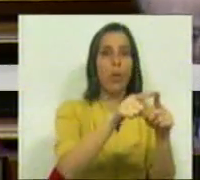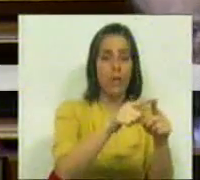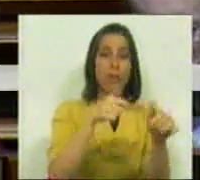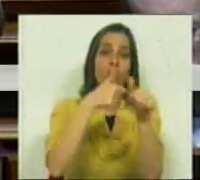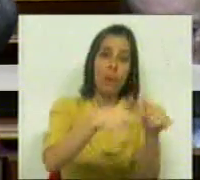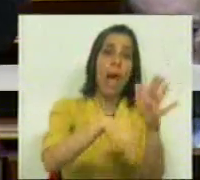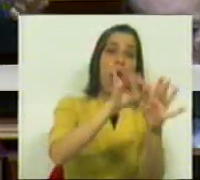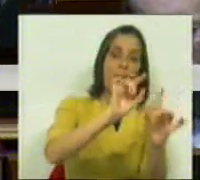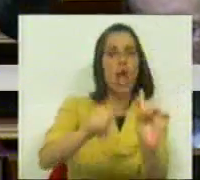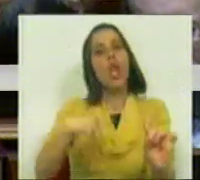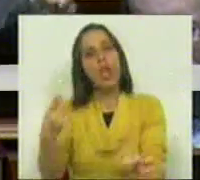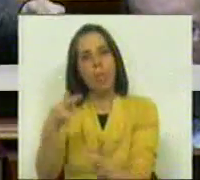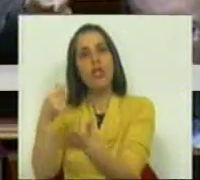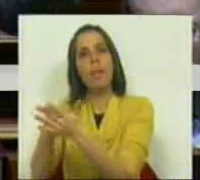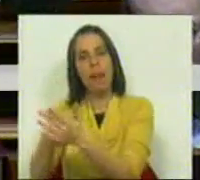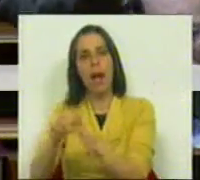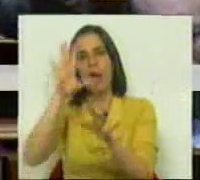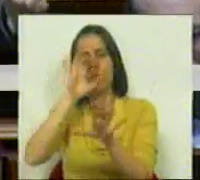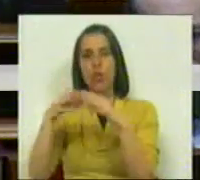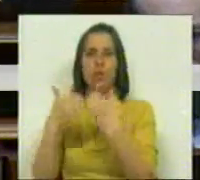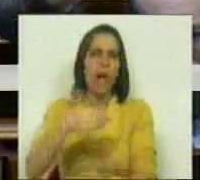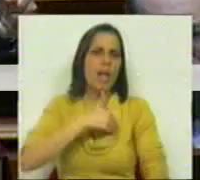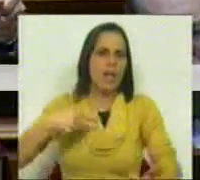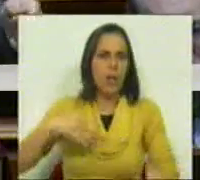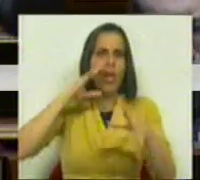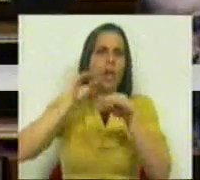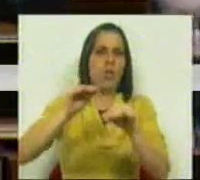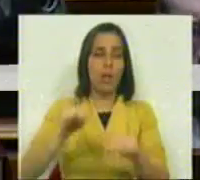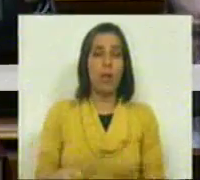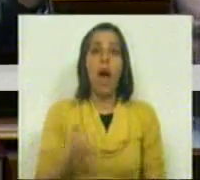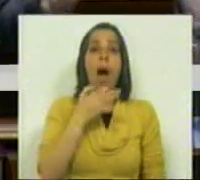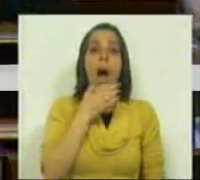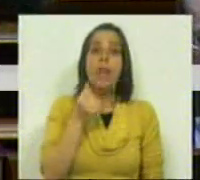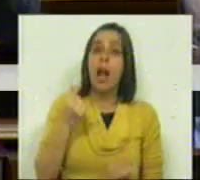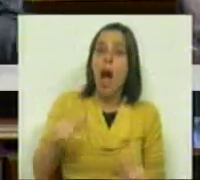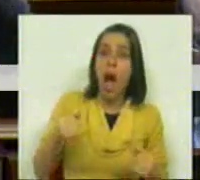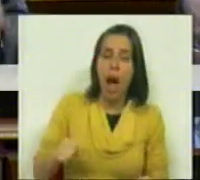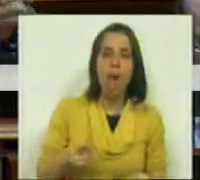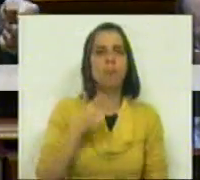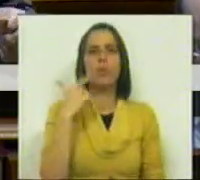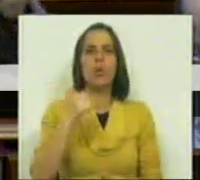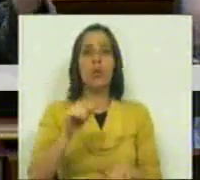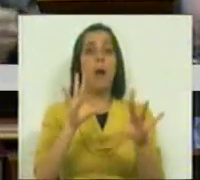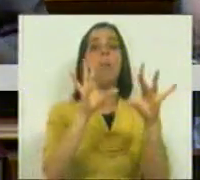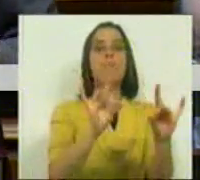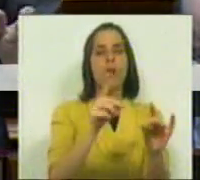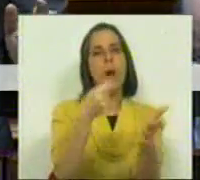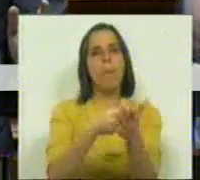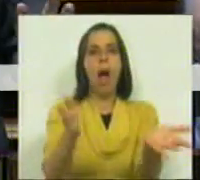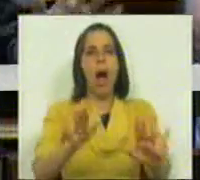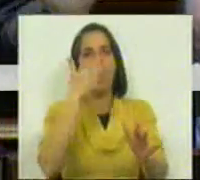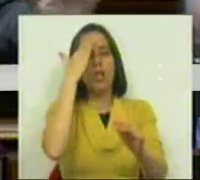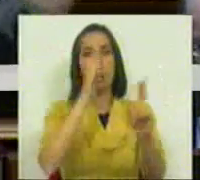força de lei, e depois se paga o Estado Social, a saúde, a educação, se houver dinheiro. Porque o que não se pode mexer é o pagamento